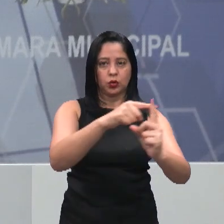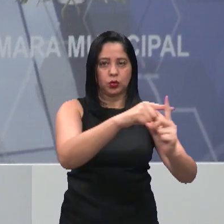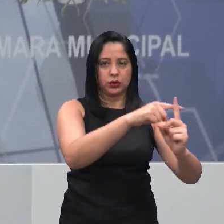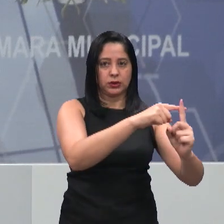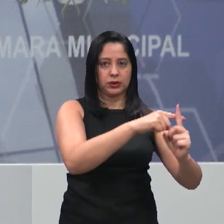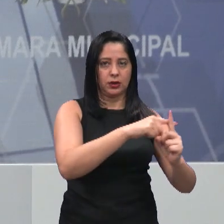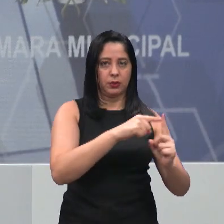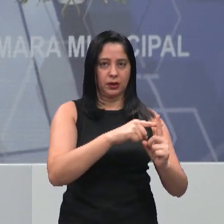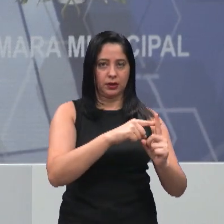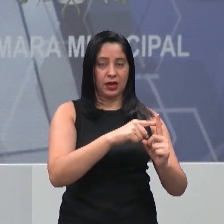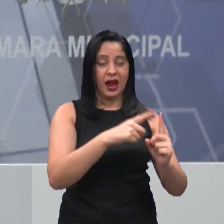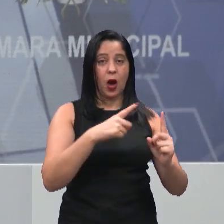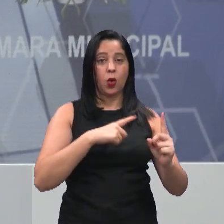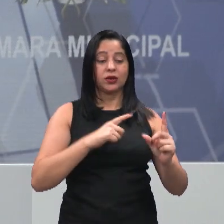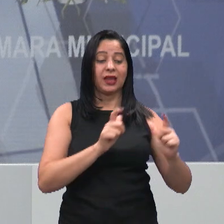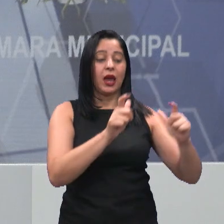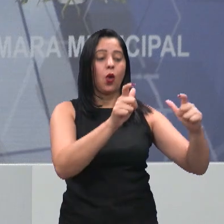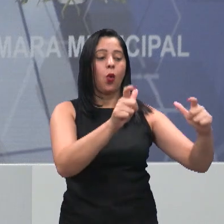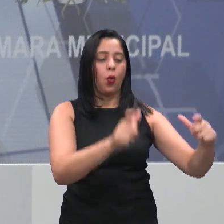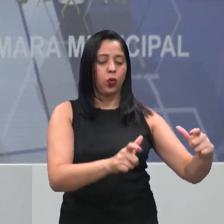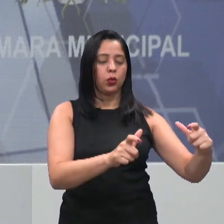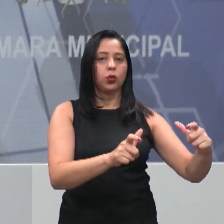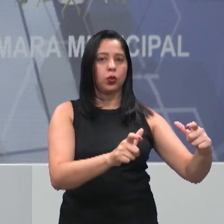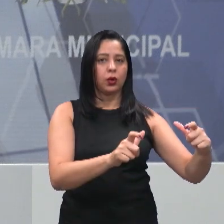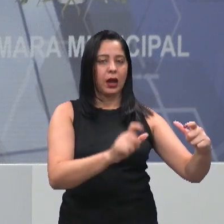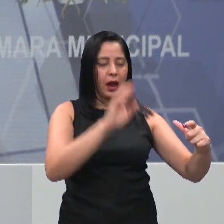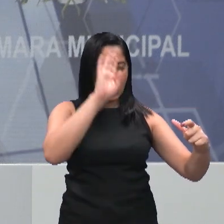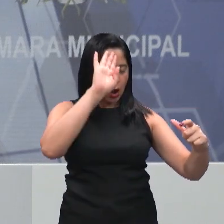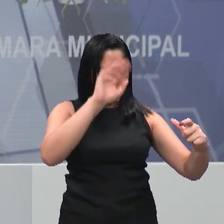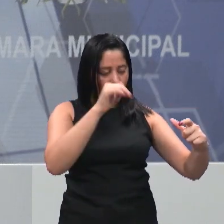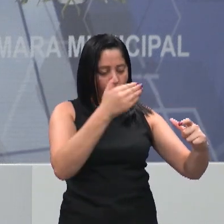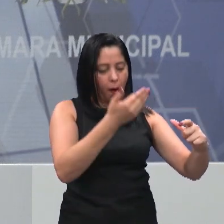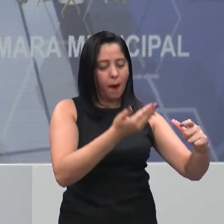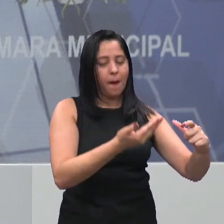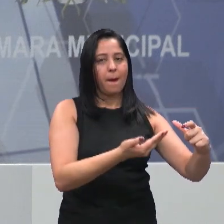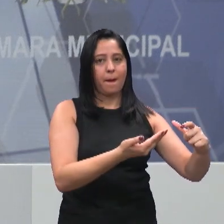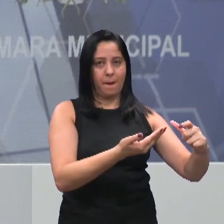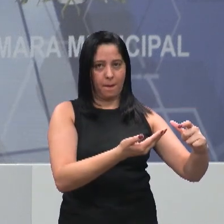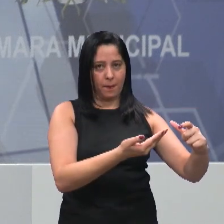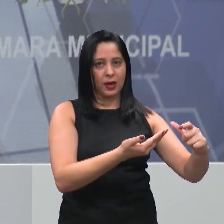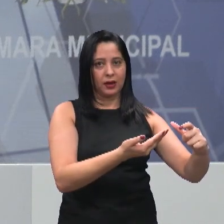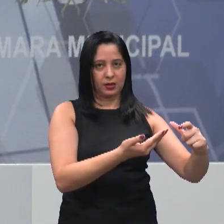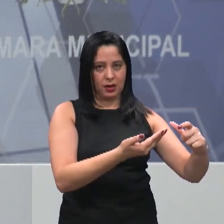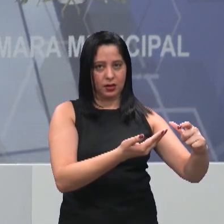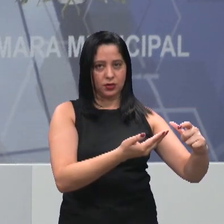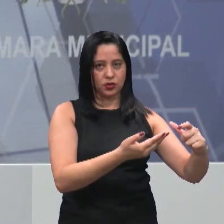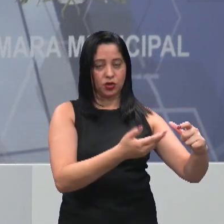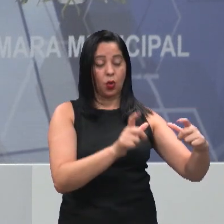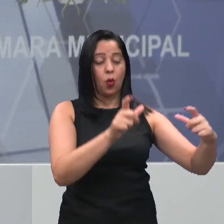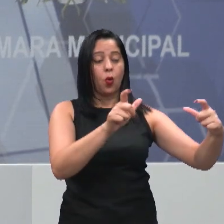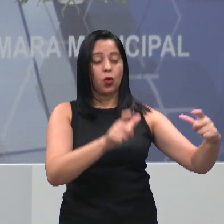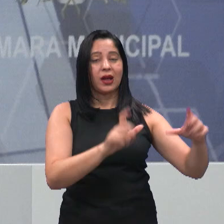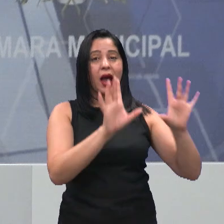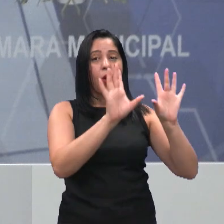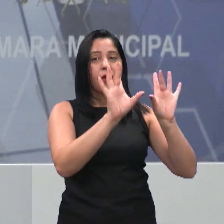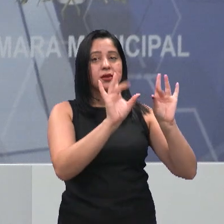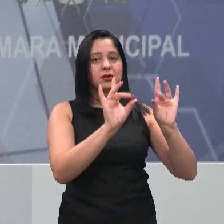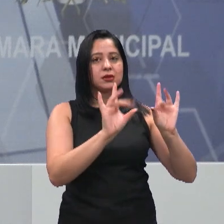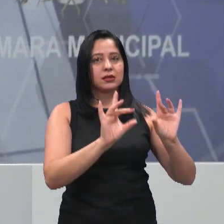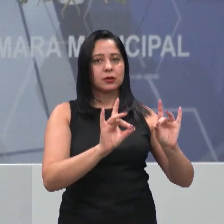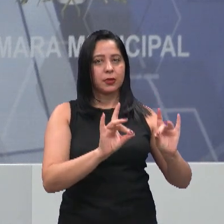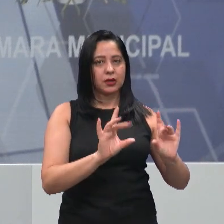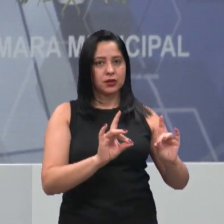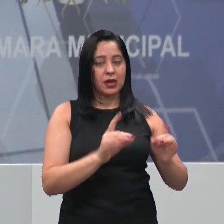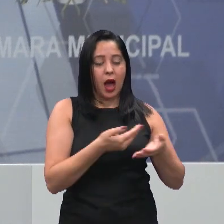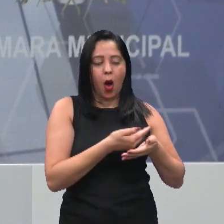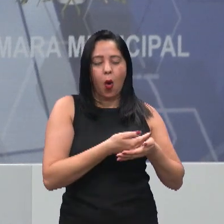um memorial a ser destinado para sepultamento digno dos